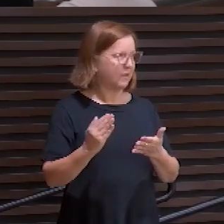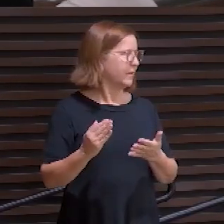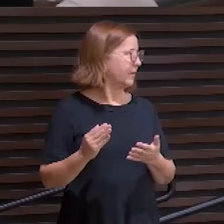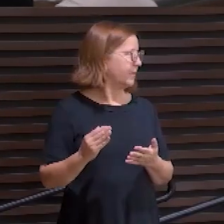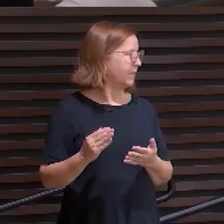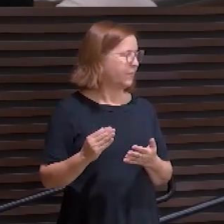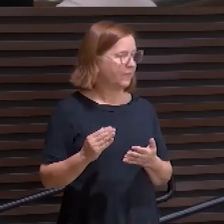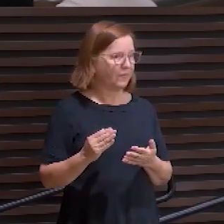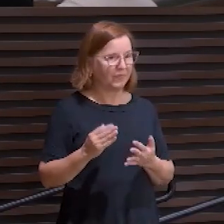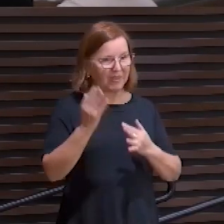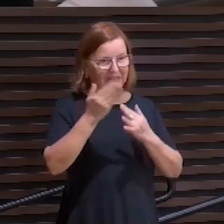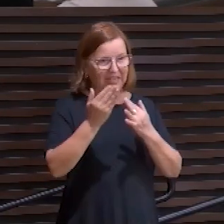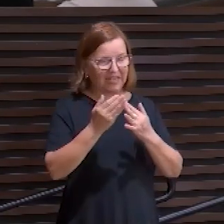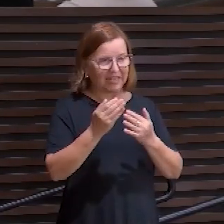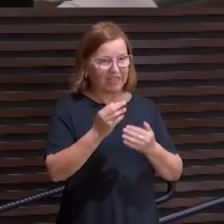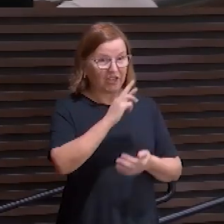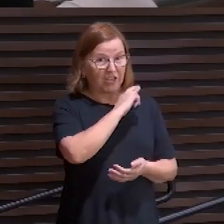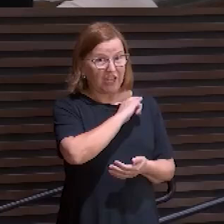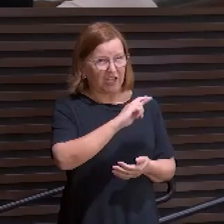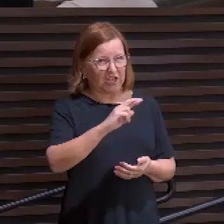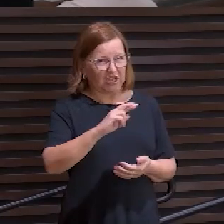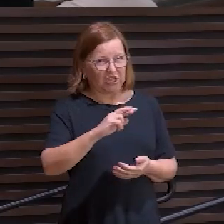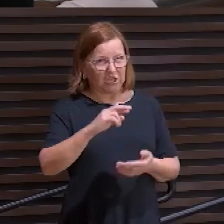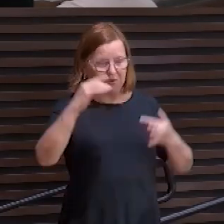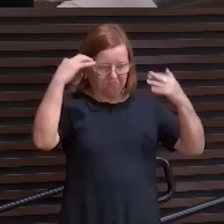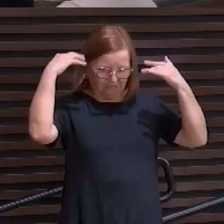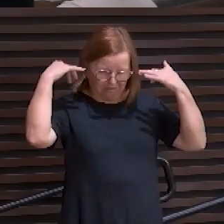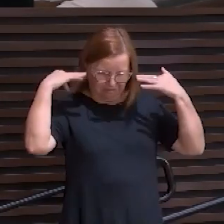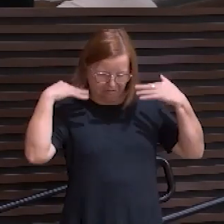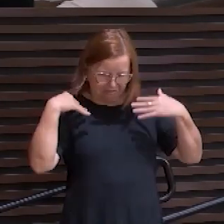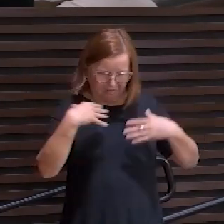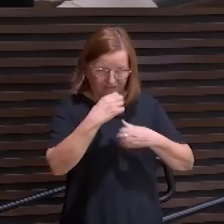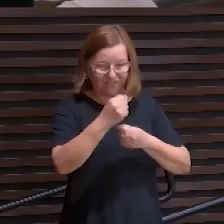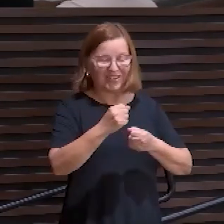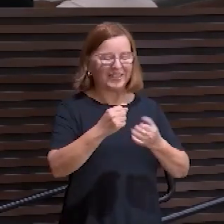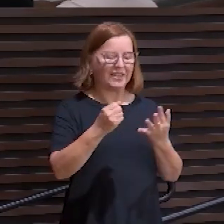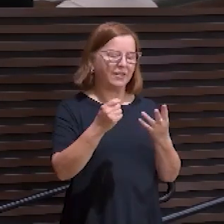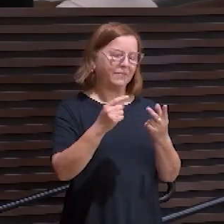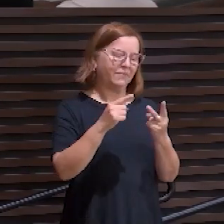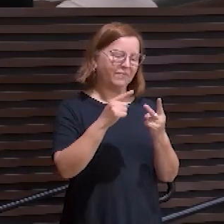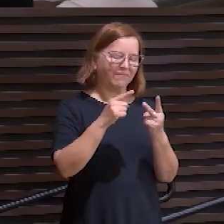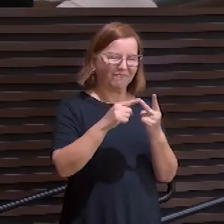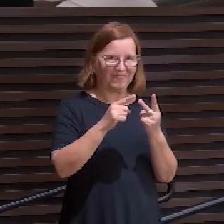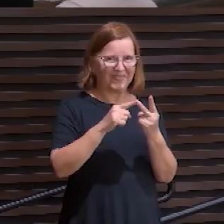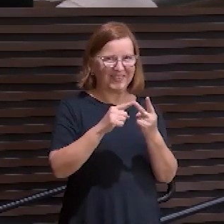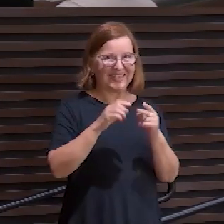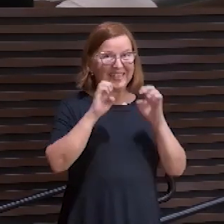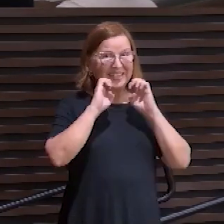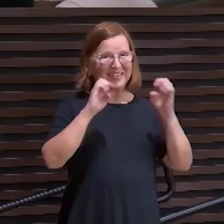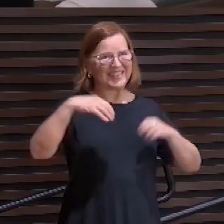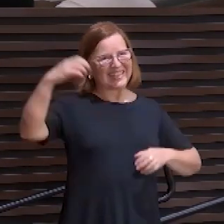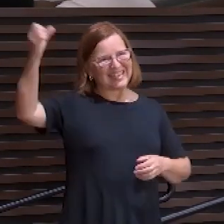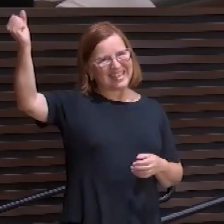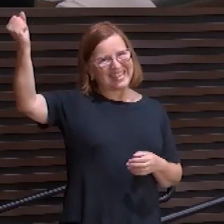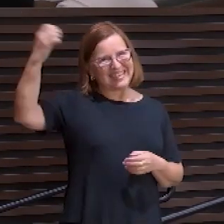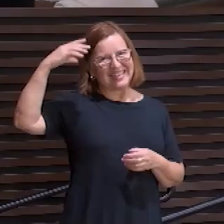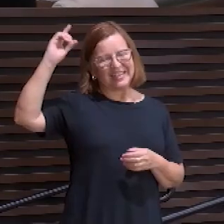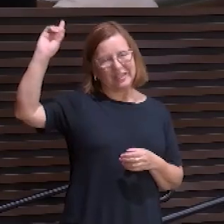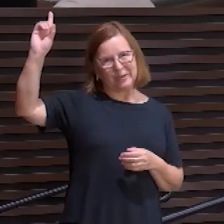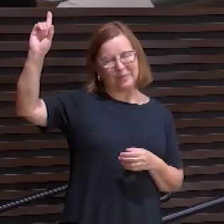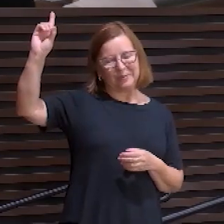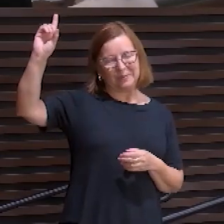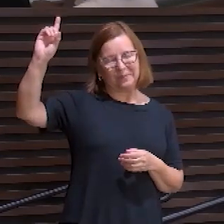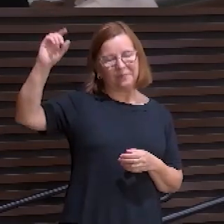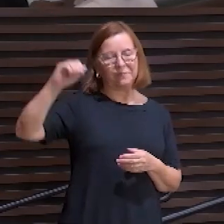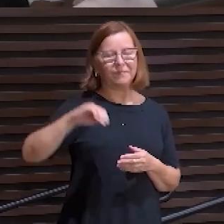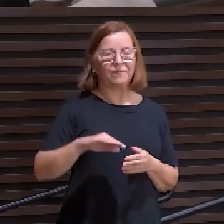a religião do suor e do esforço e o evangelho da graça de Deus. E aqui